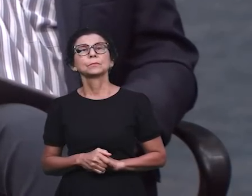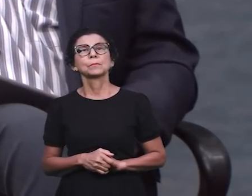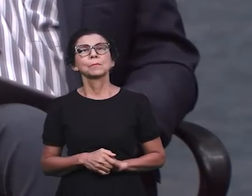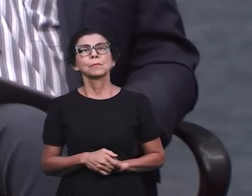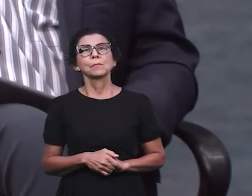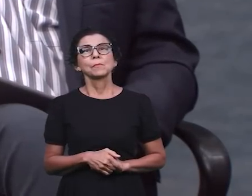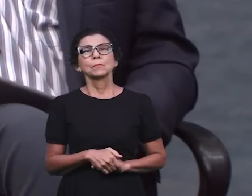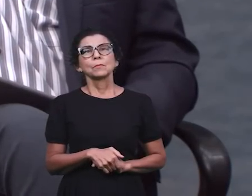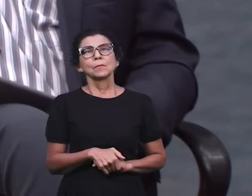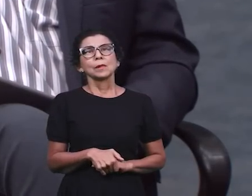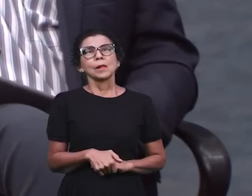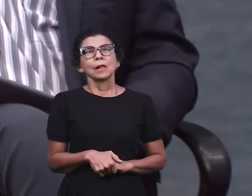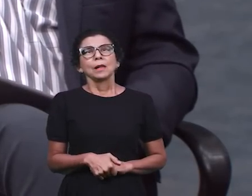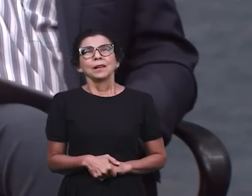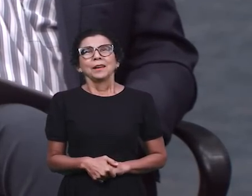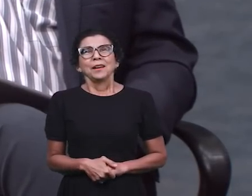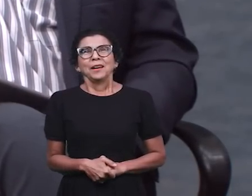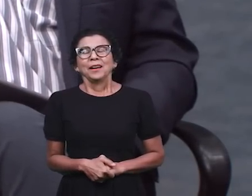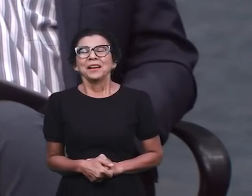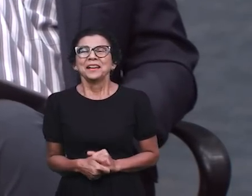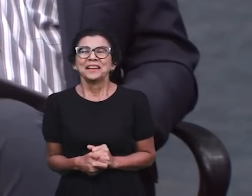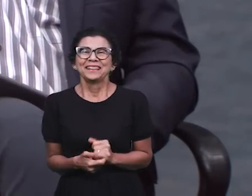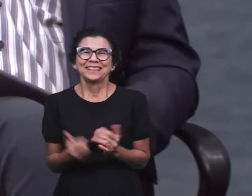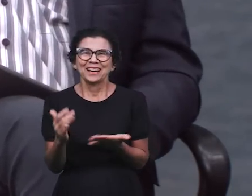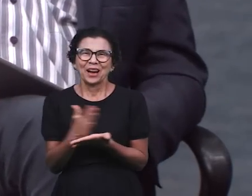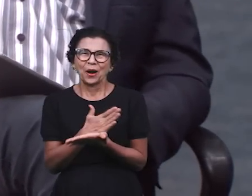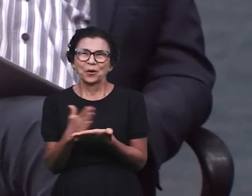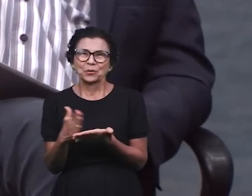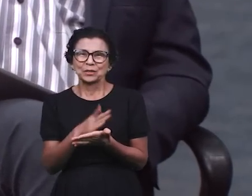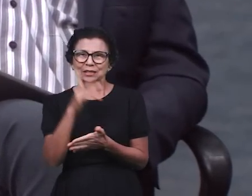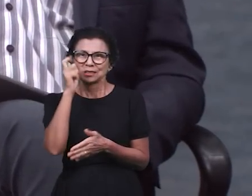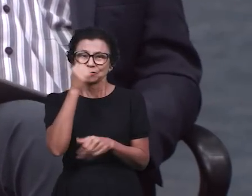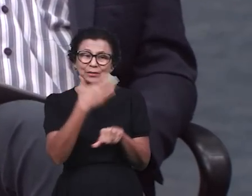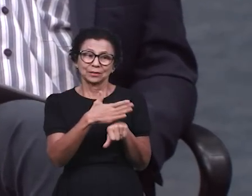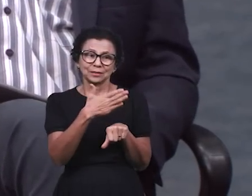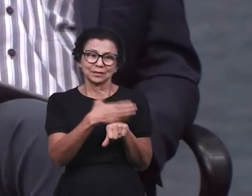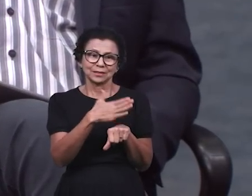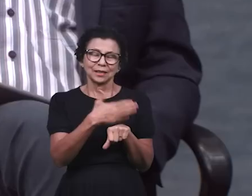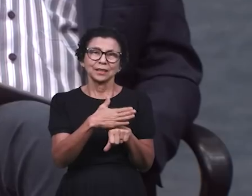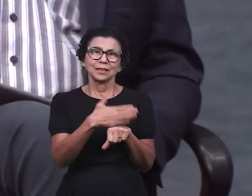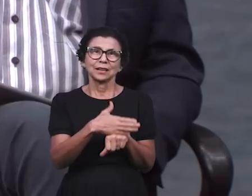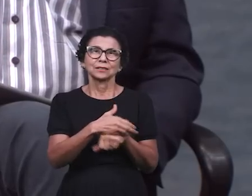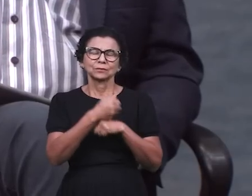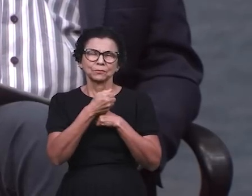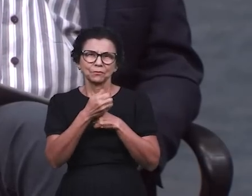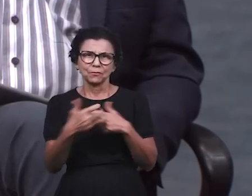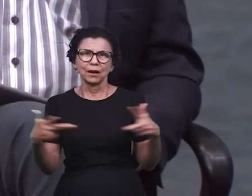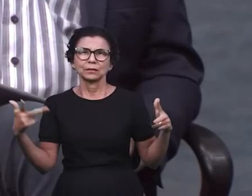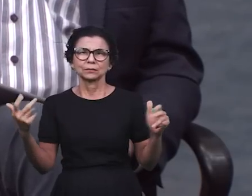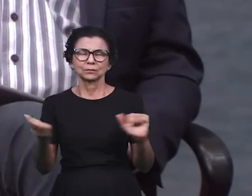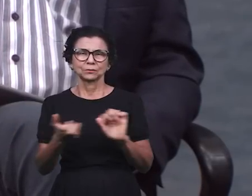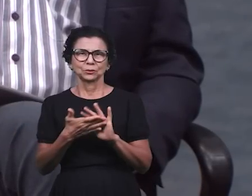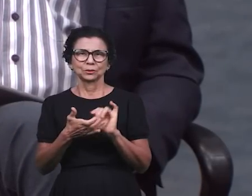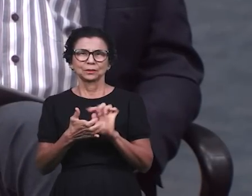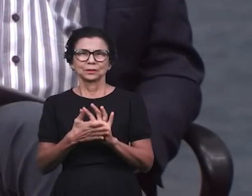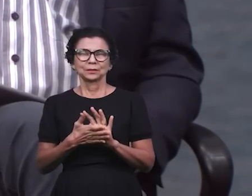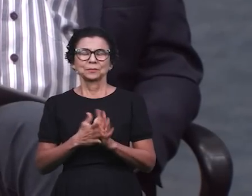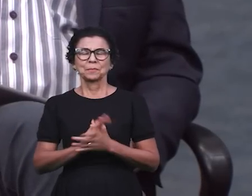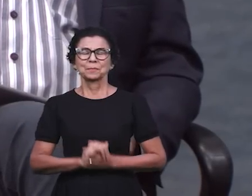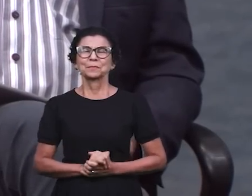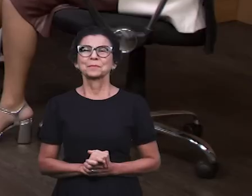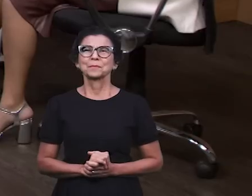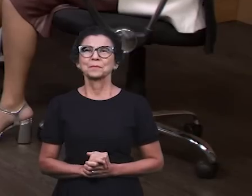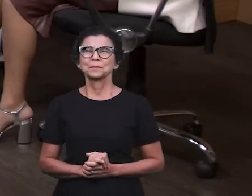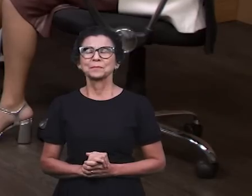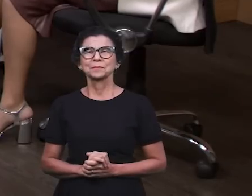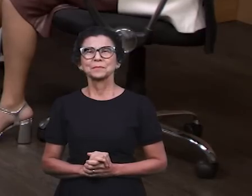Está difícil até de ensaiar, de tantos que tem. Né? Glória a Jesus, que benção, que maravilha. Bom, vamos continuar